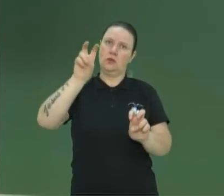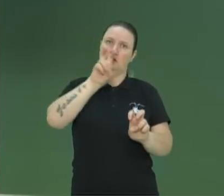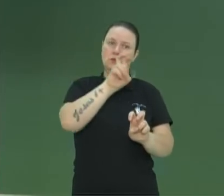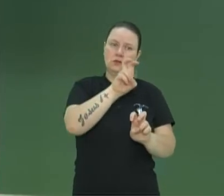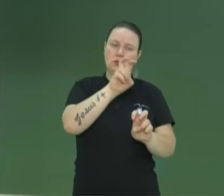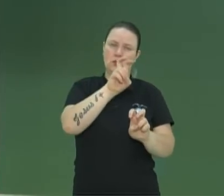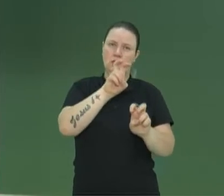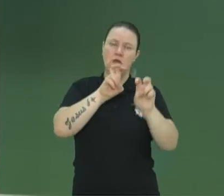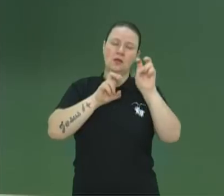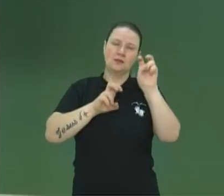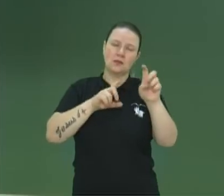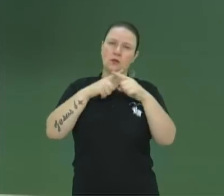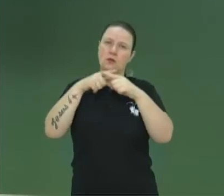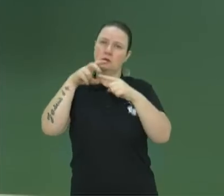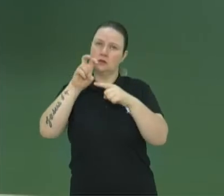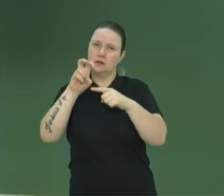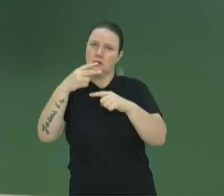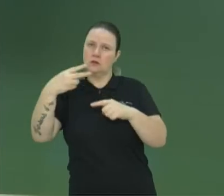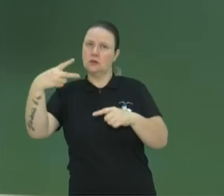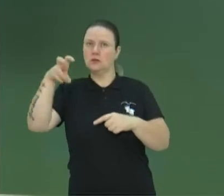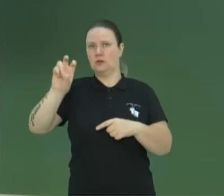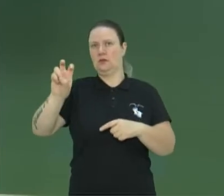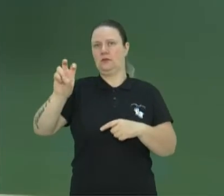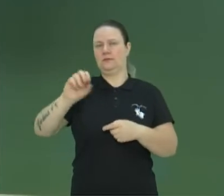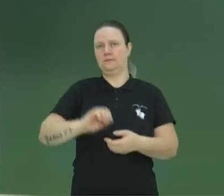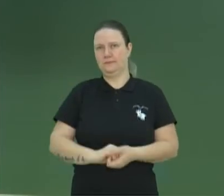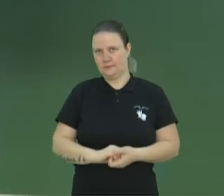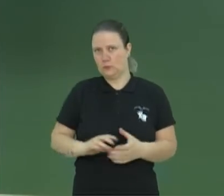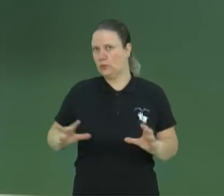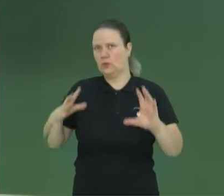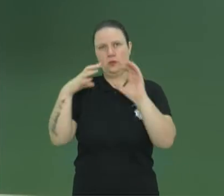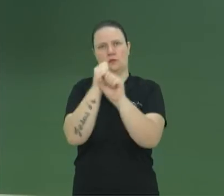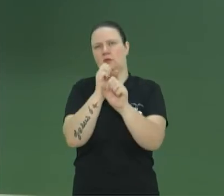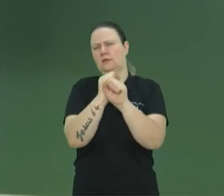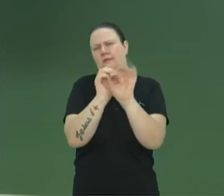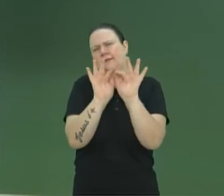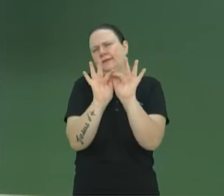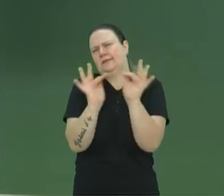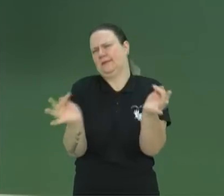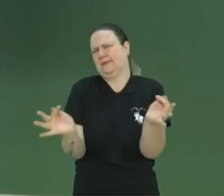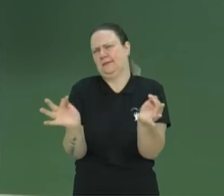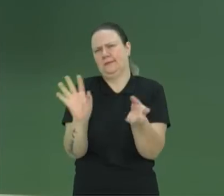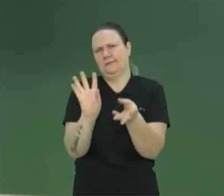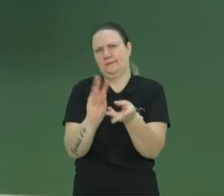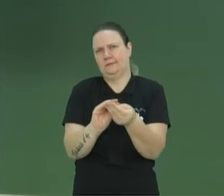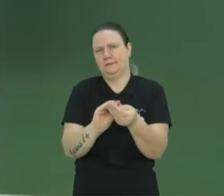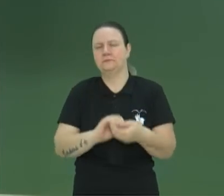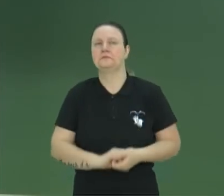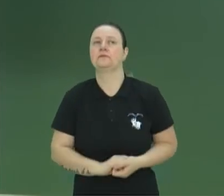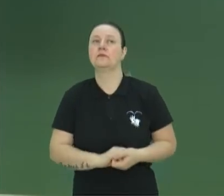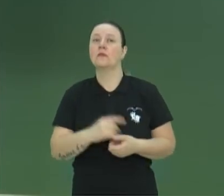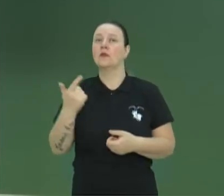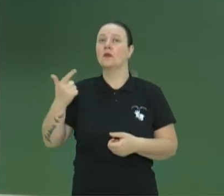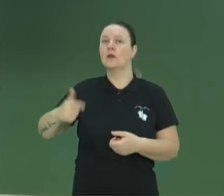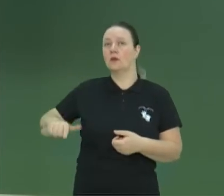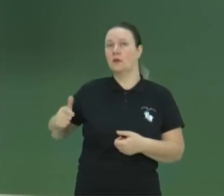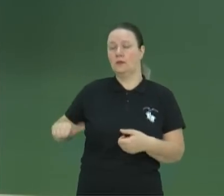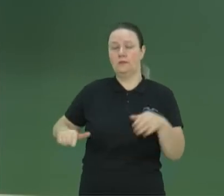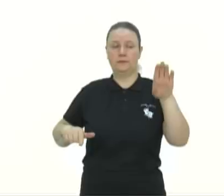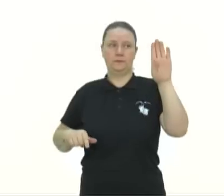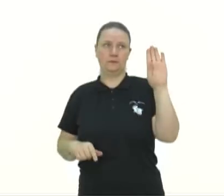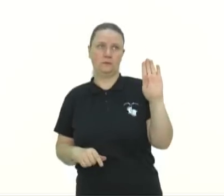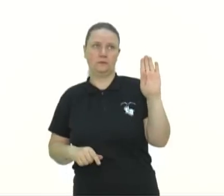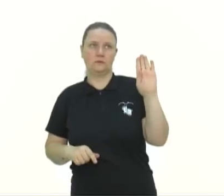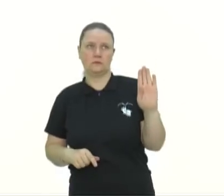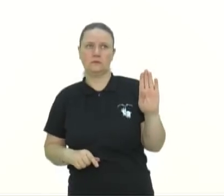igual a 25 elementos. Vou ter o total de elementos dessa matriz. Bem simples, né? Agora vamos para a questão B.